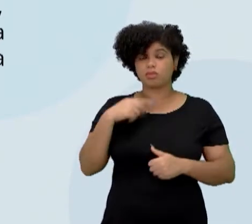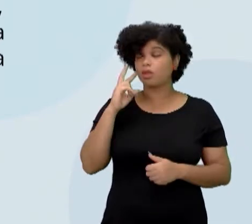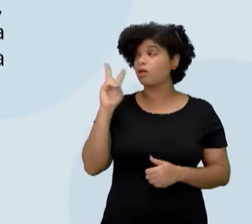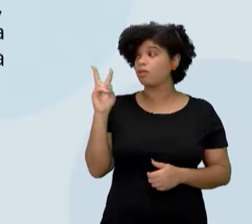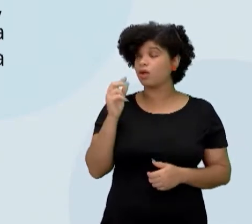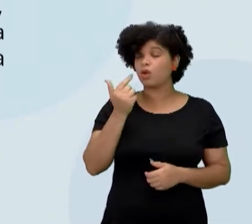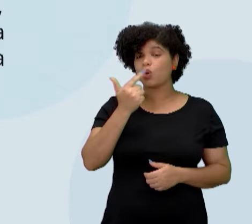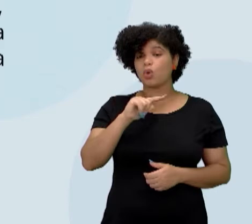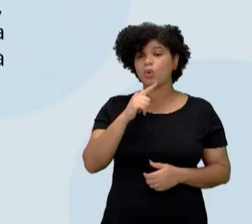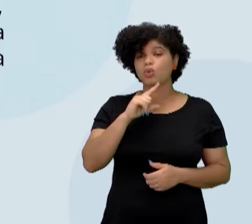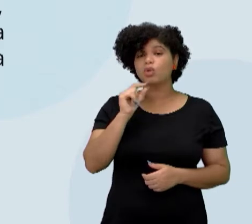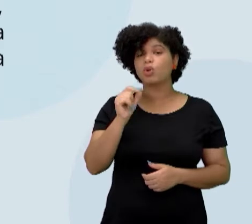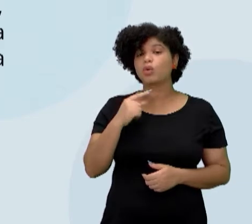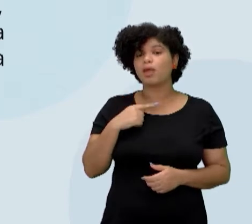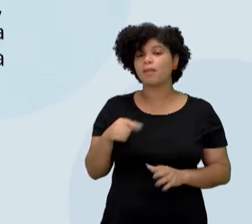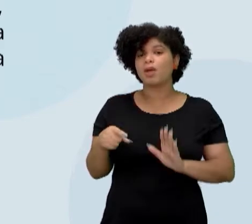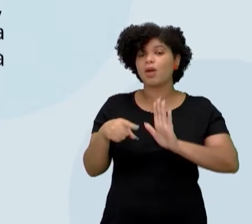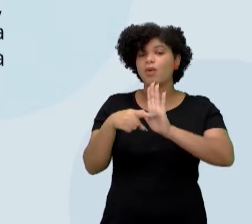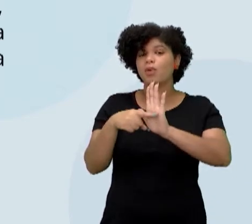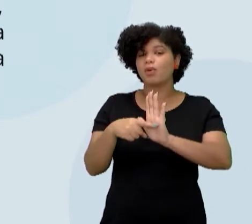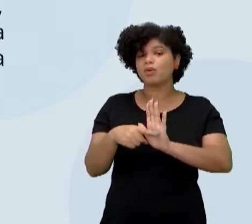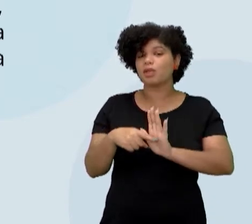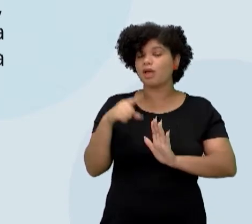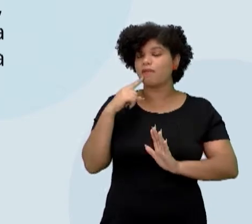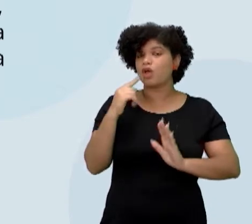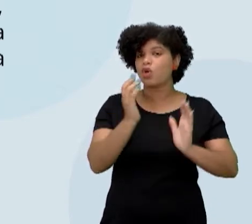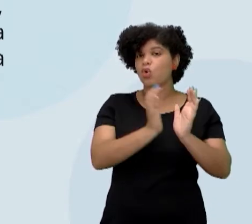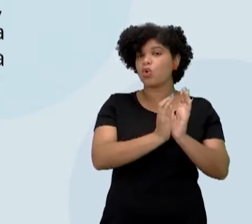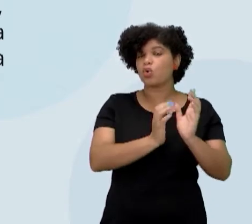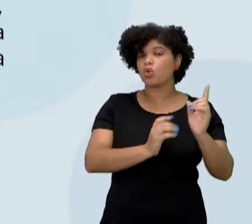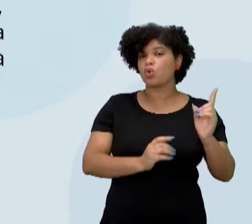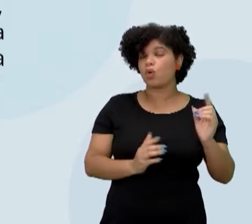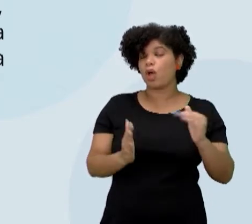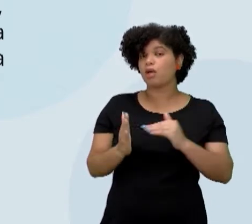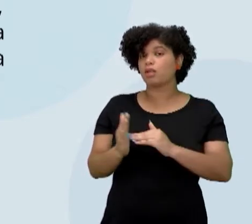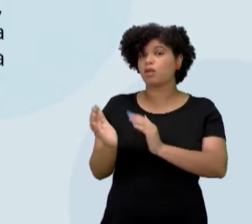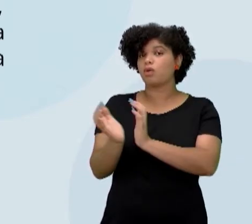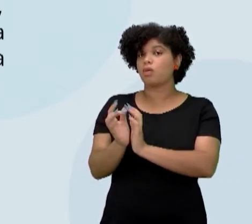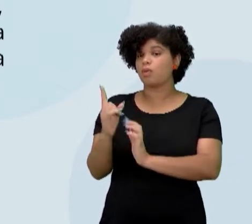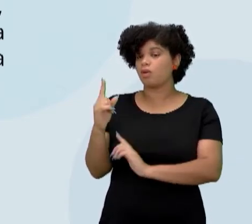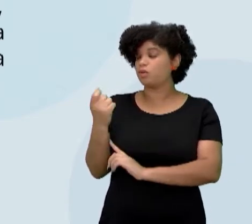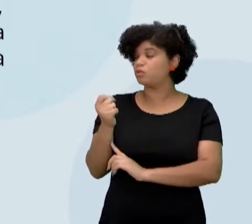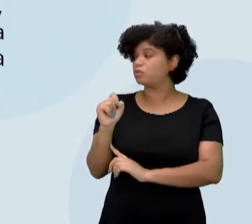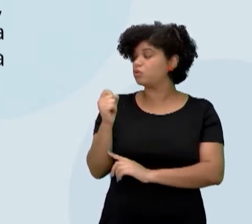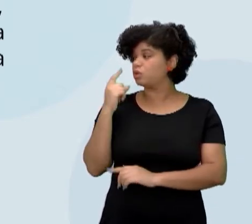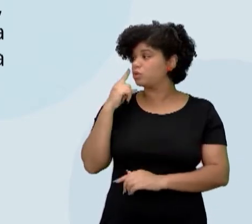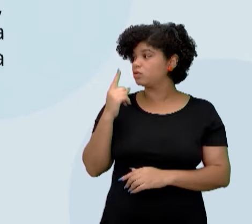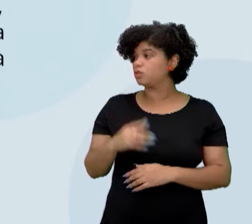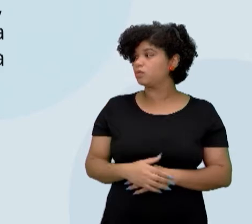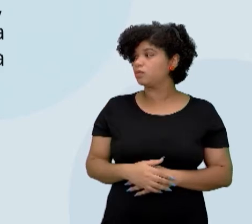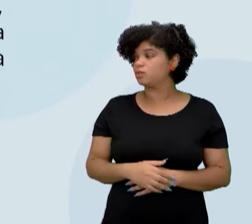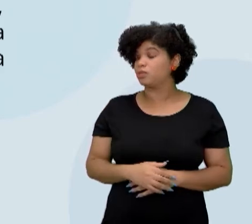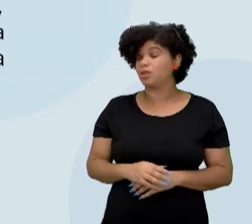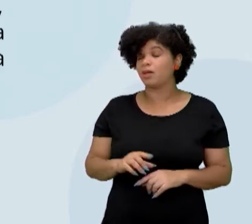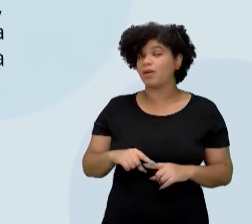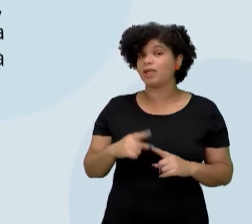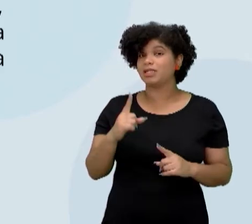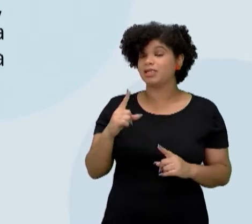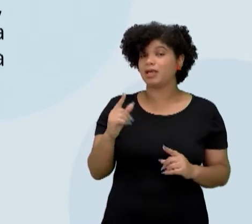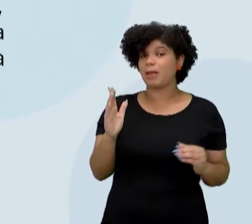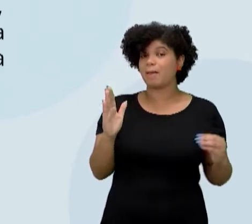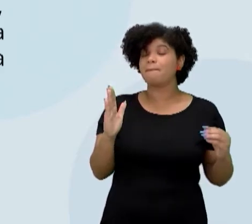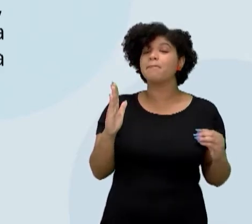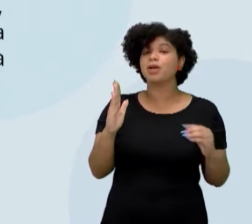a eletronegatividade ela vai do grupo 1 ao grupo 18. Quanto mais próximo do grupo